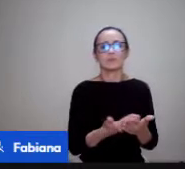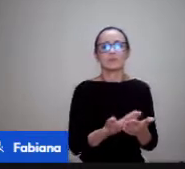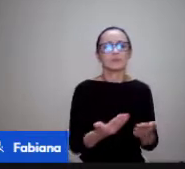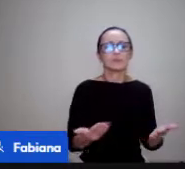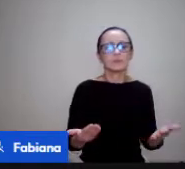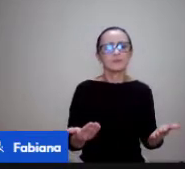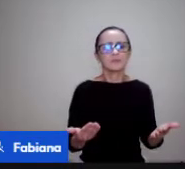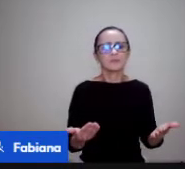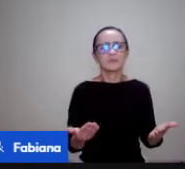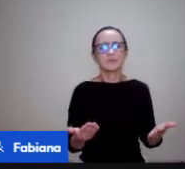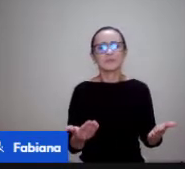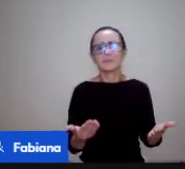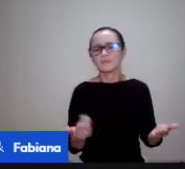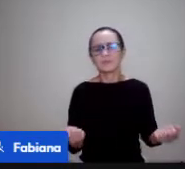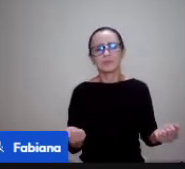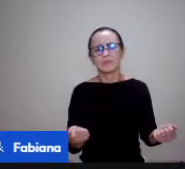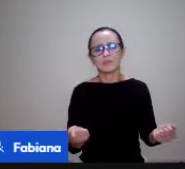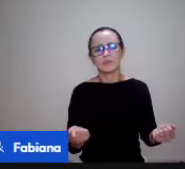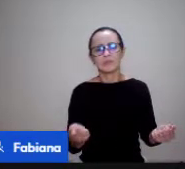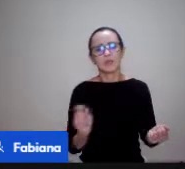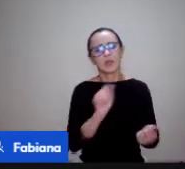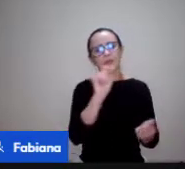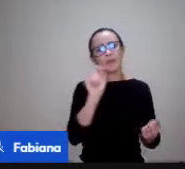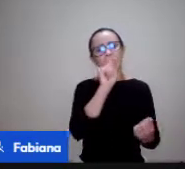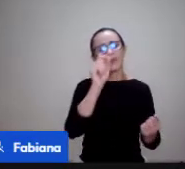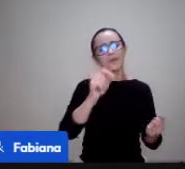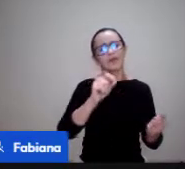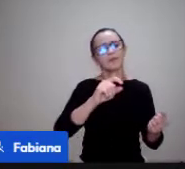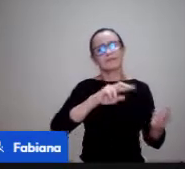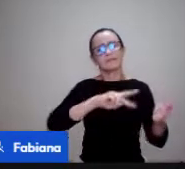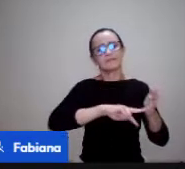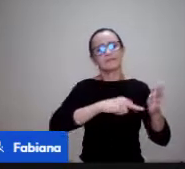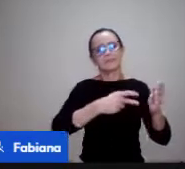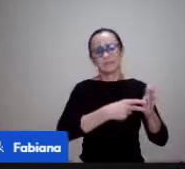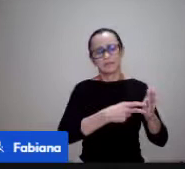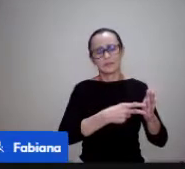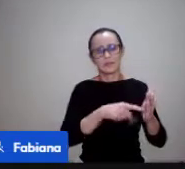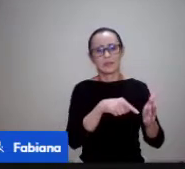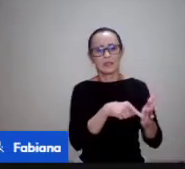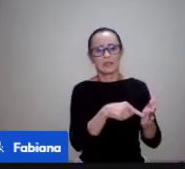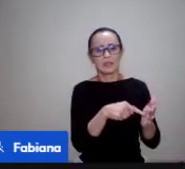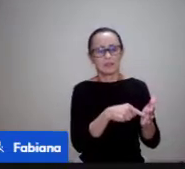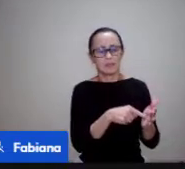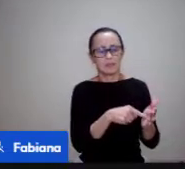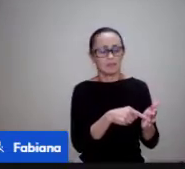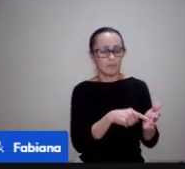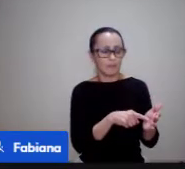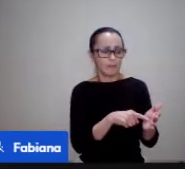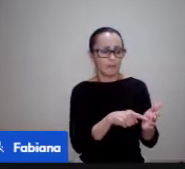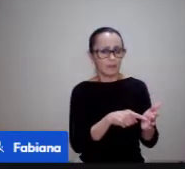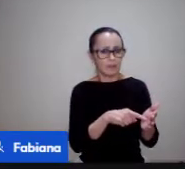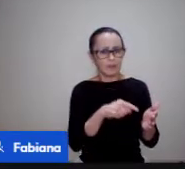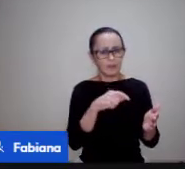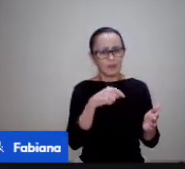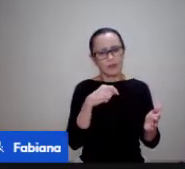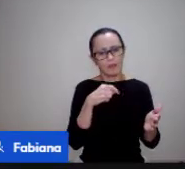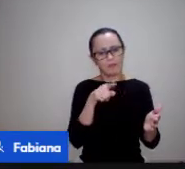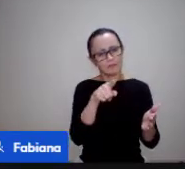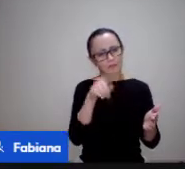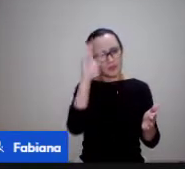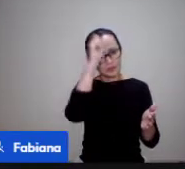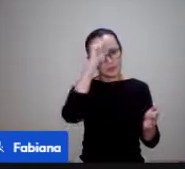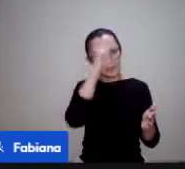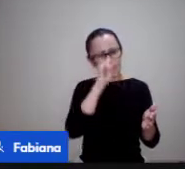Então, o que esse trecho nos traz? De que o conhecimento ele só tem valor se é transmitido pela